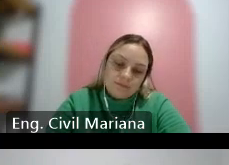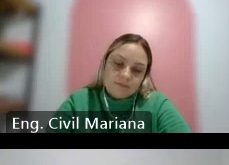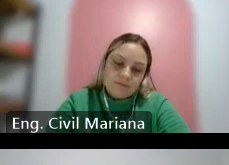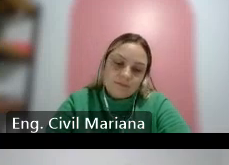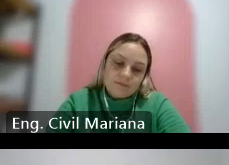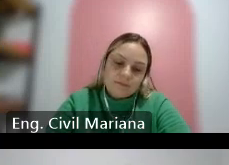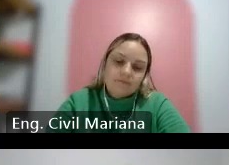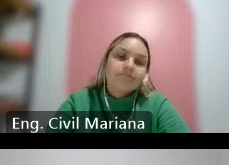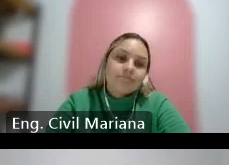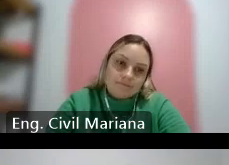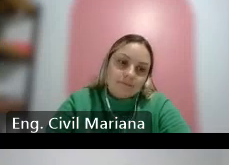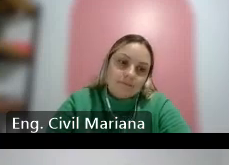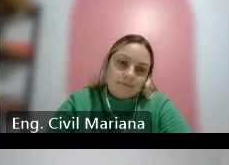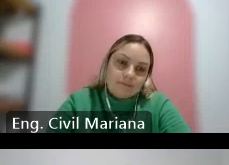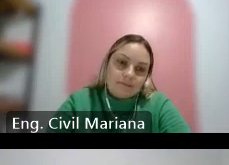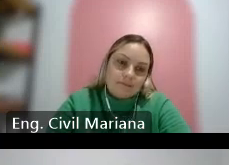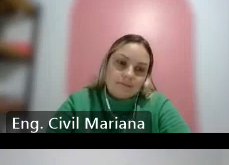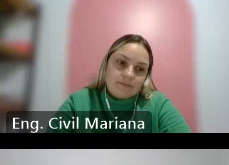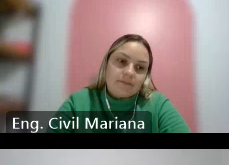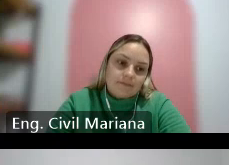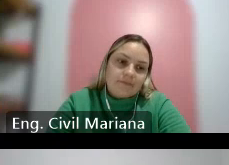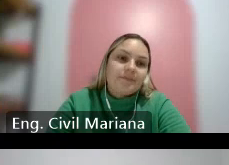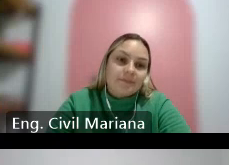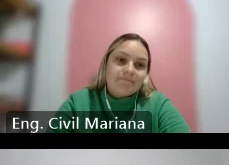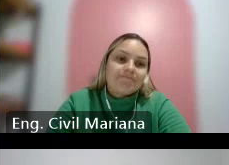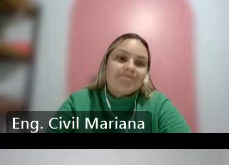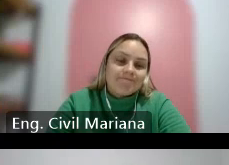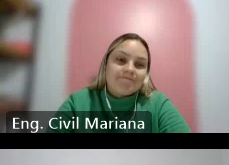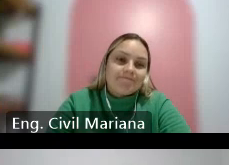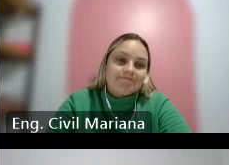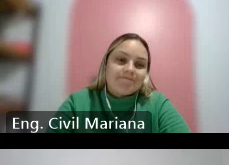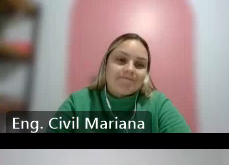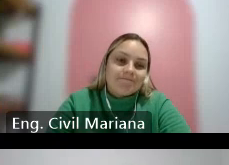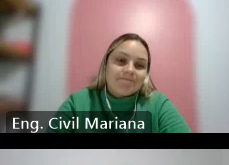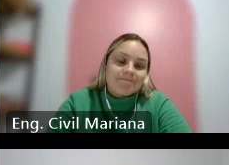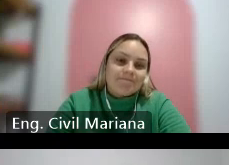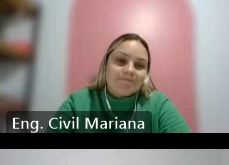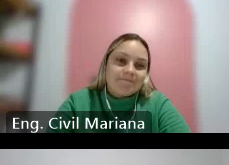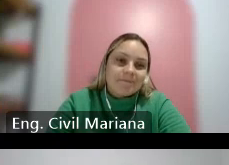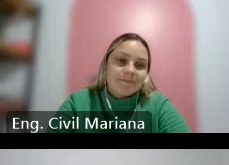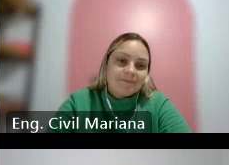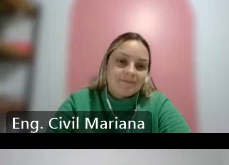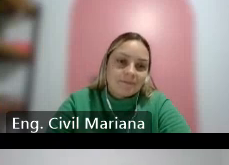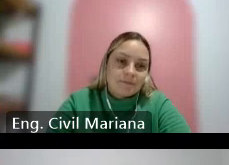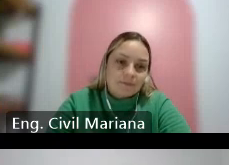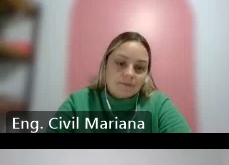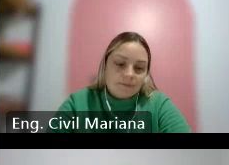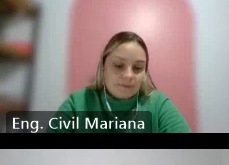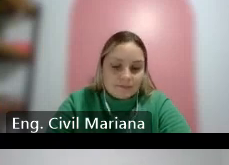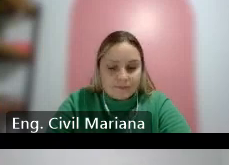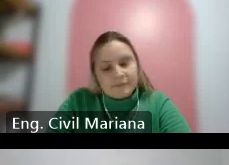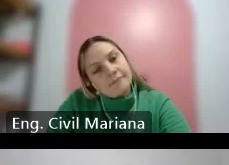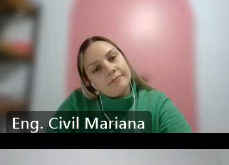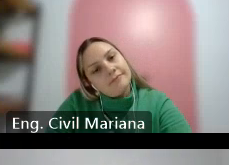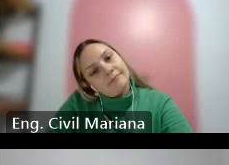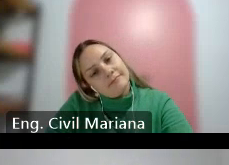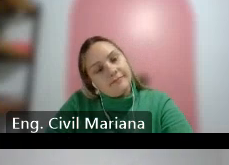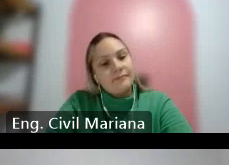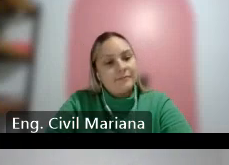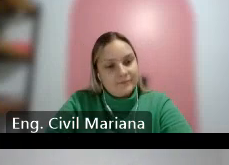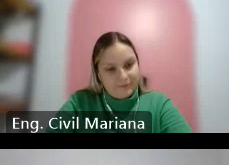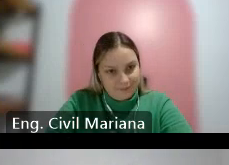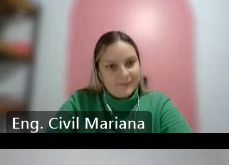um projeto de forma, né, e seja lá o que for, a gente calcula,